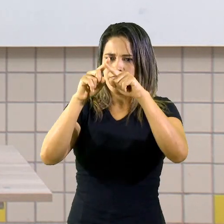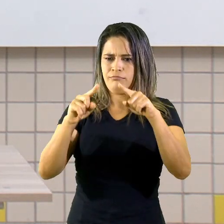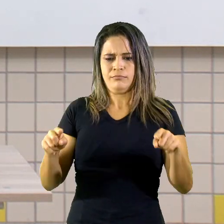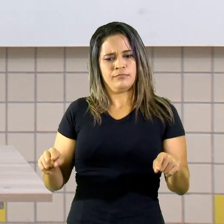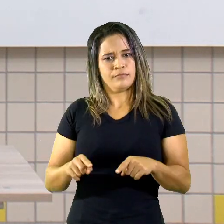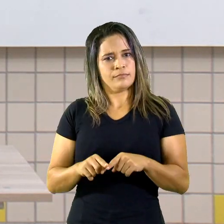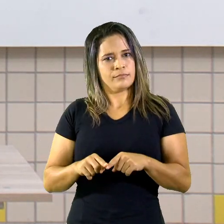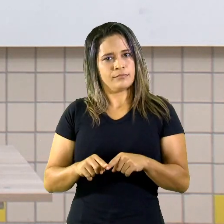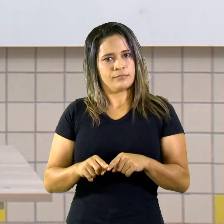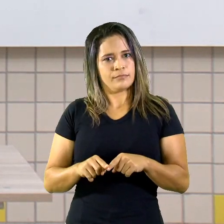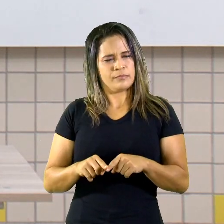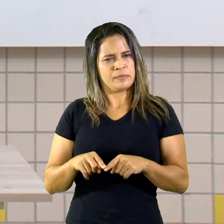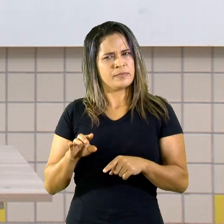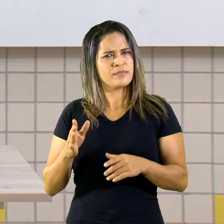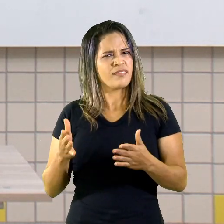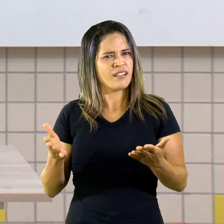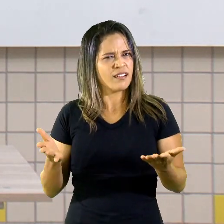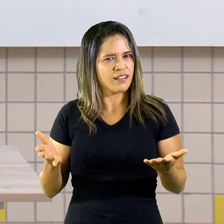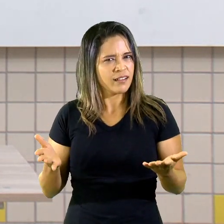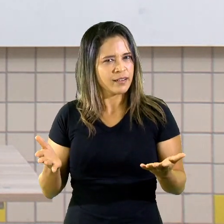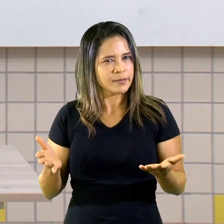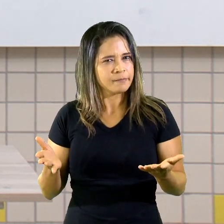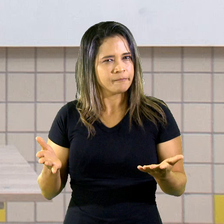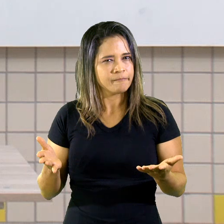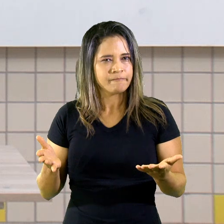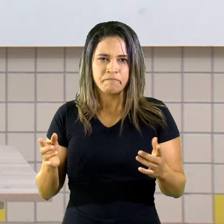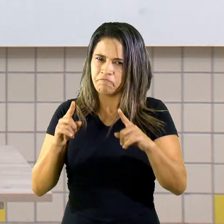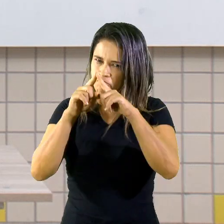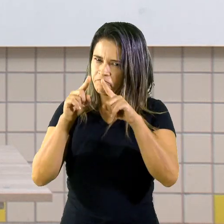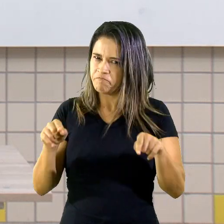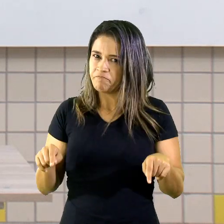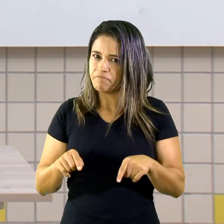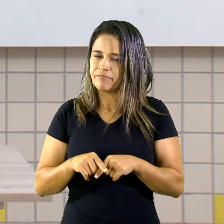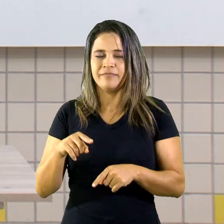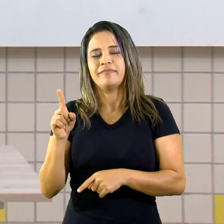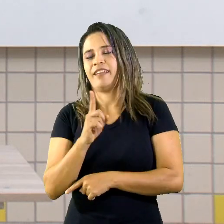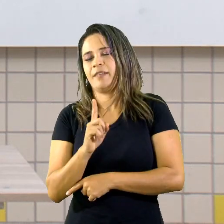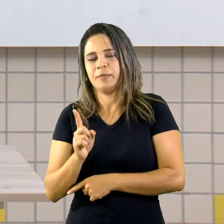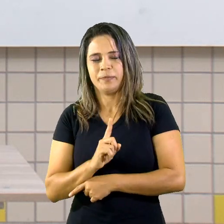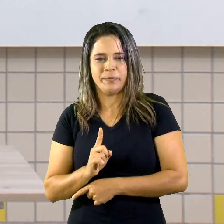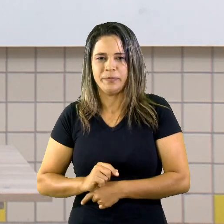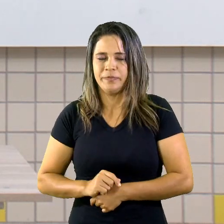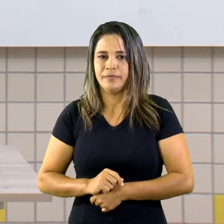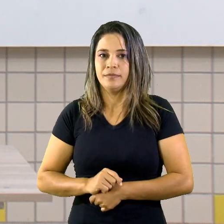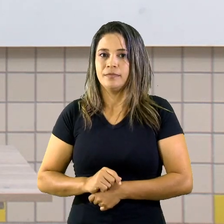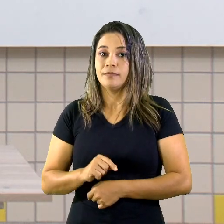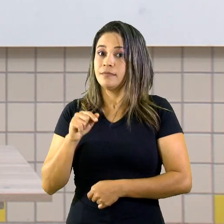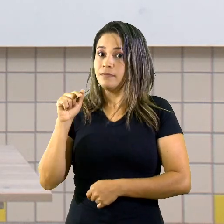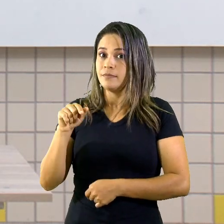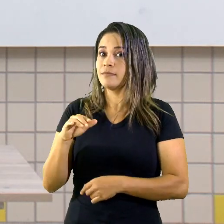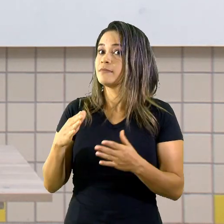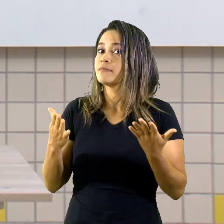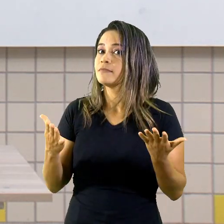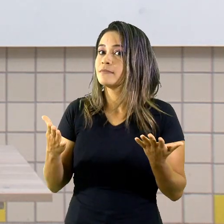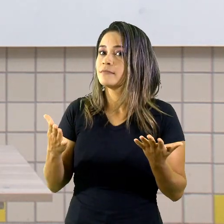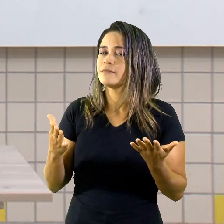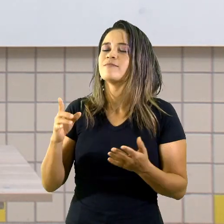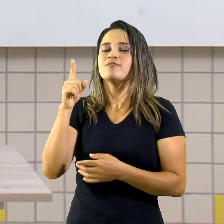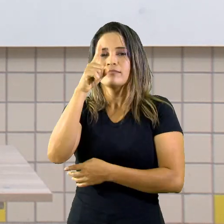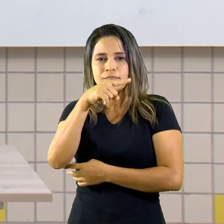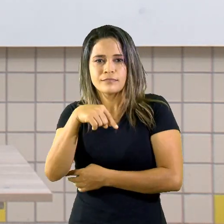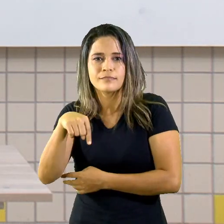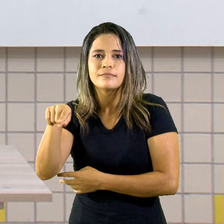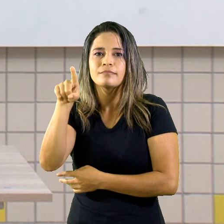Triângulo? Será que é um triângulo? Também não. Essa figura geométrica é um